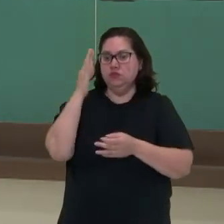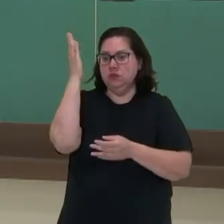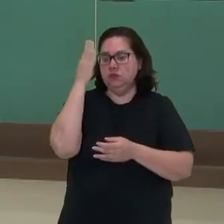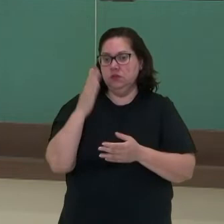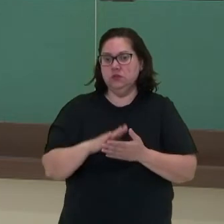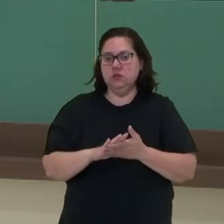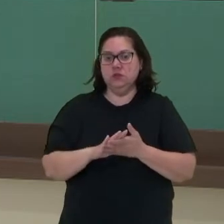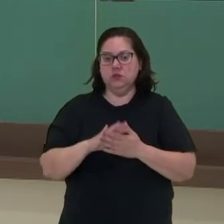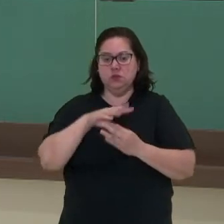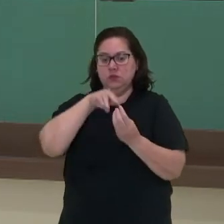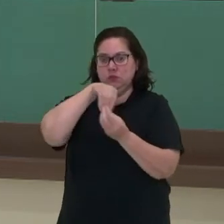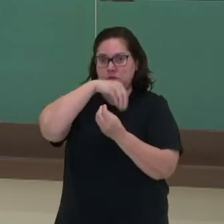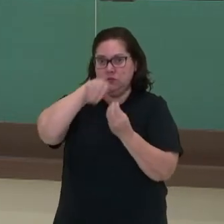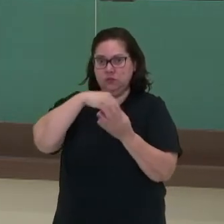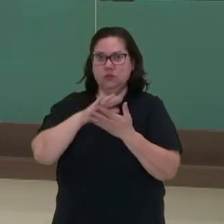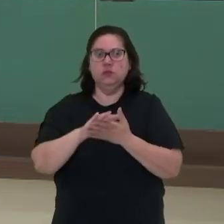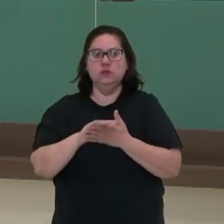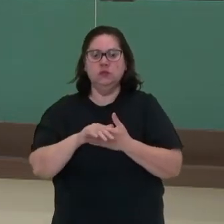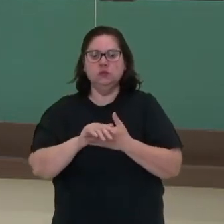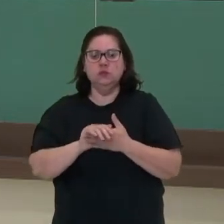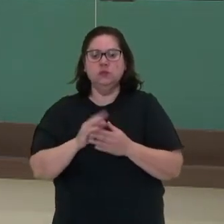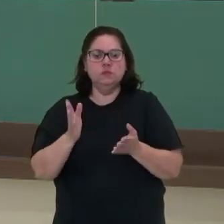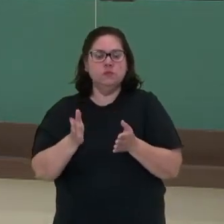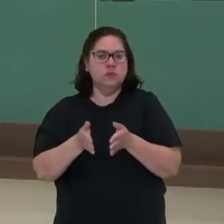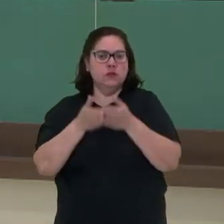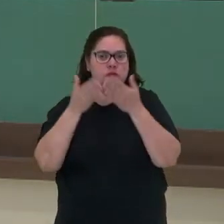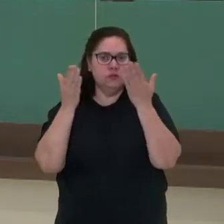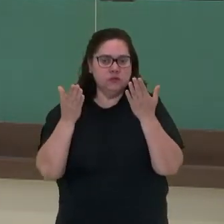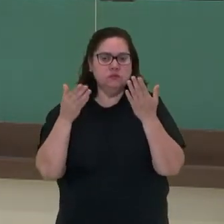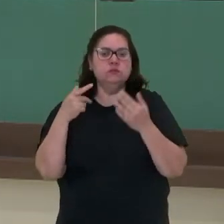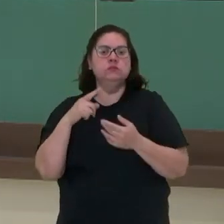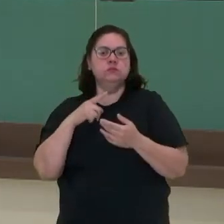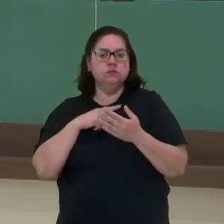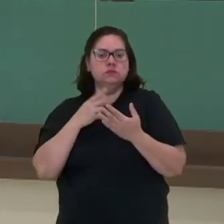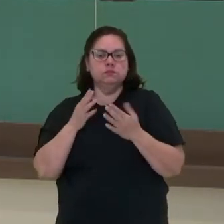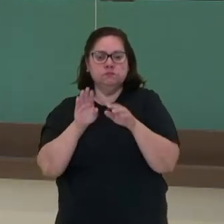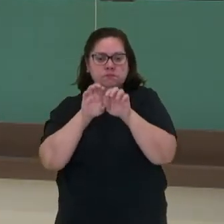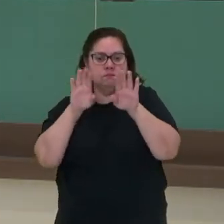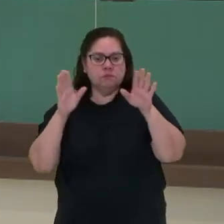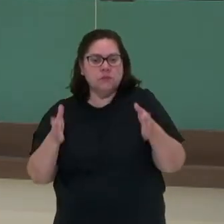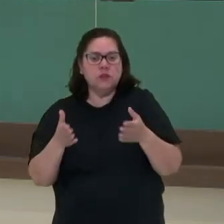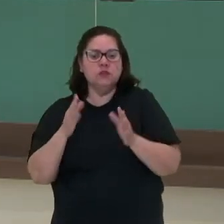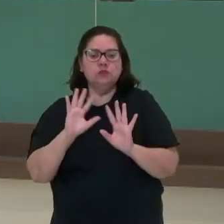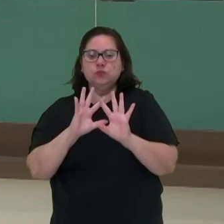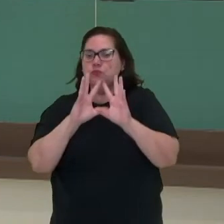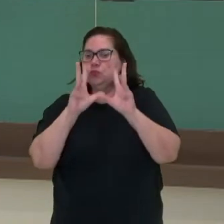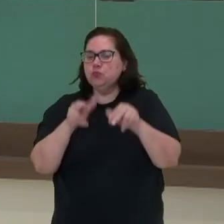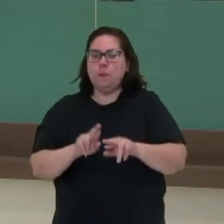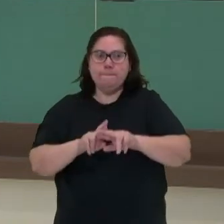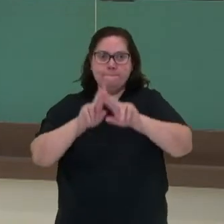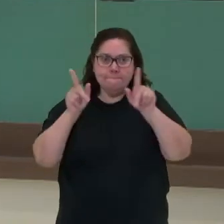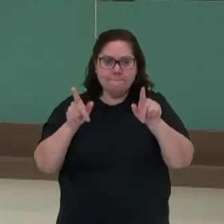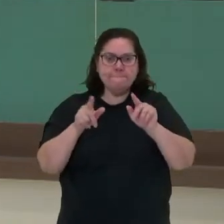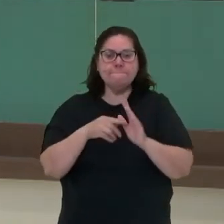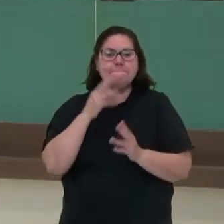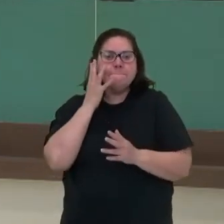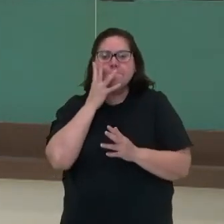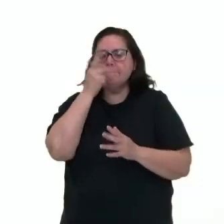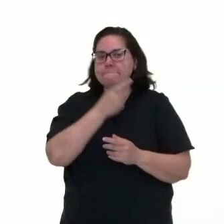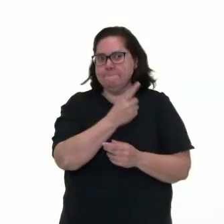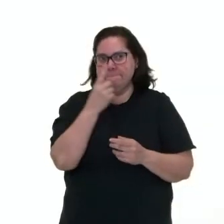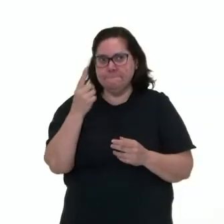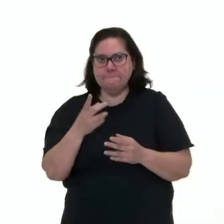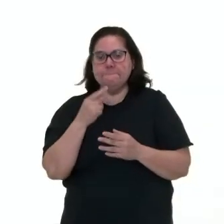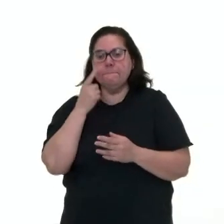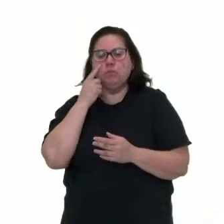Essa coisa dessa mistura. Aí que está a coisa maravilhosa na gente, que ninguém é padrão. Todo mundo é diferente e aí que está a beleza de cada um.